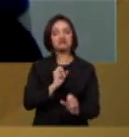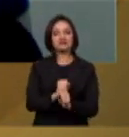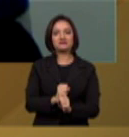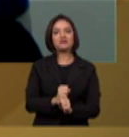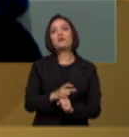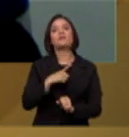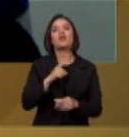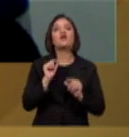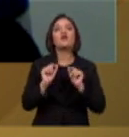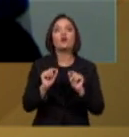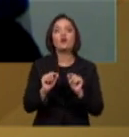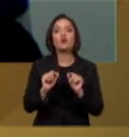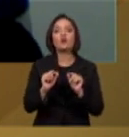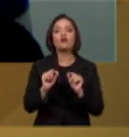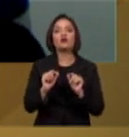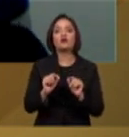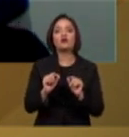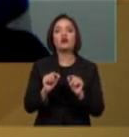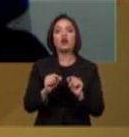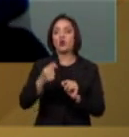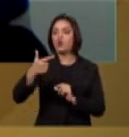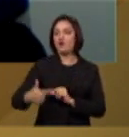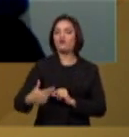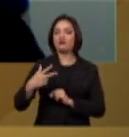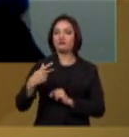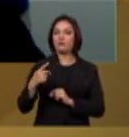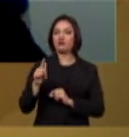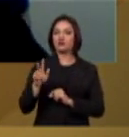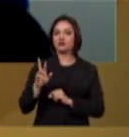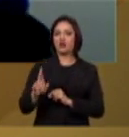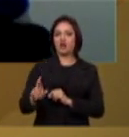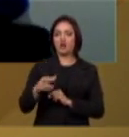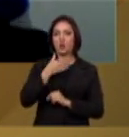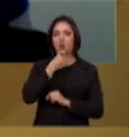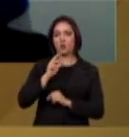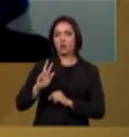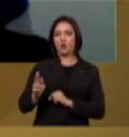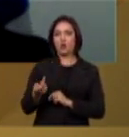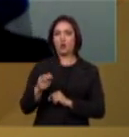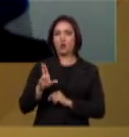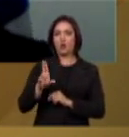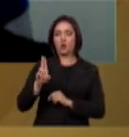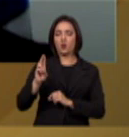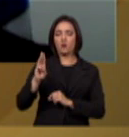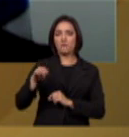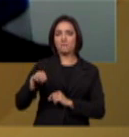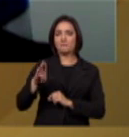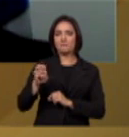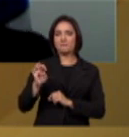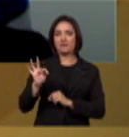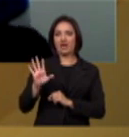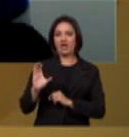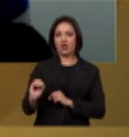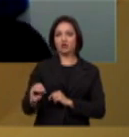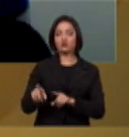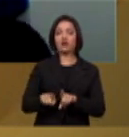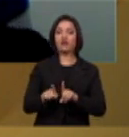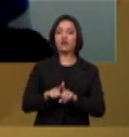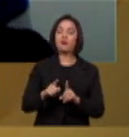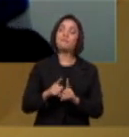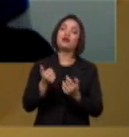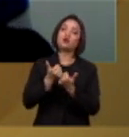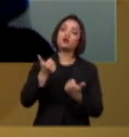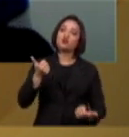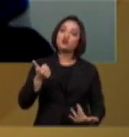com a valiosa atuação do vice-procurador-geral da República, Dr. Humberto Jacques Medeiros, e dos subprocuradores-gerais